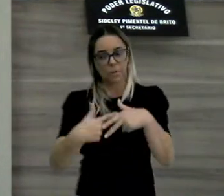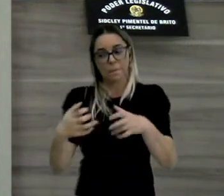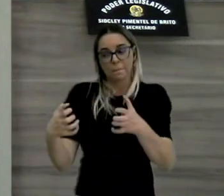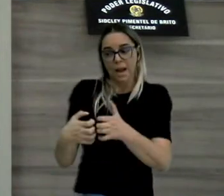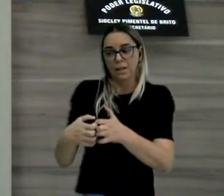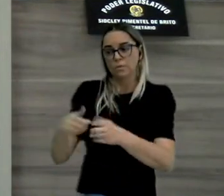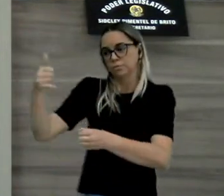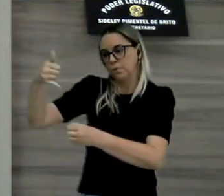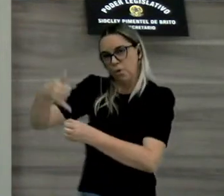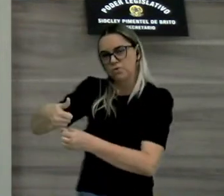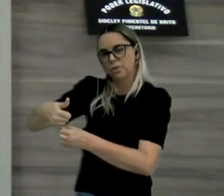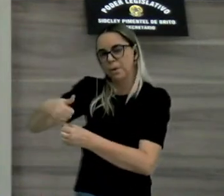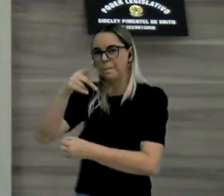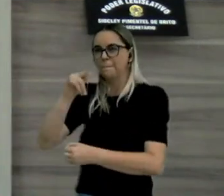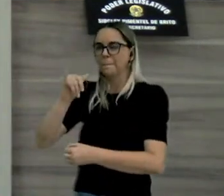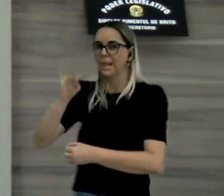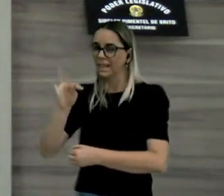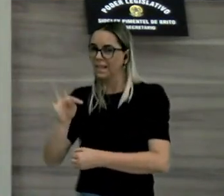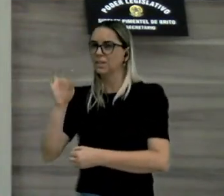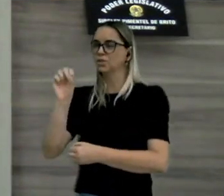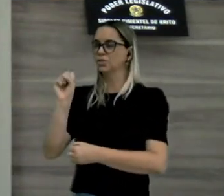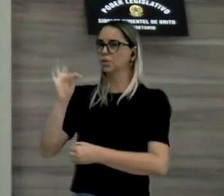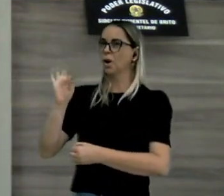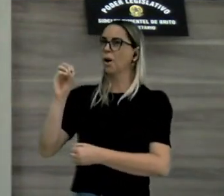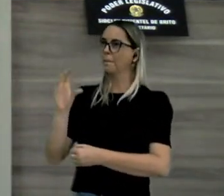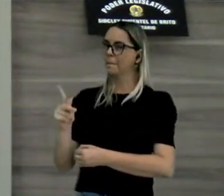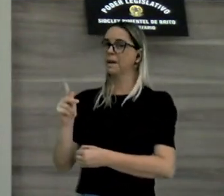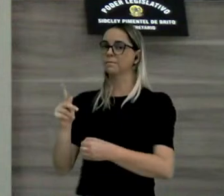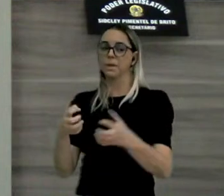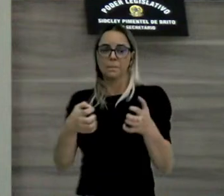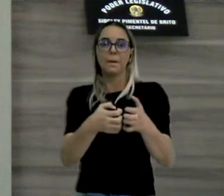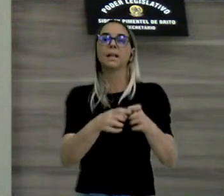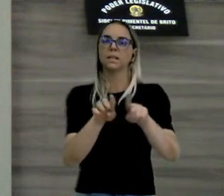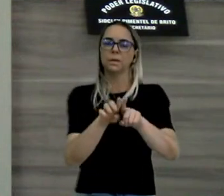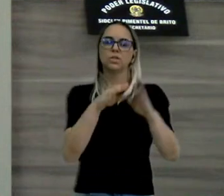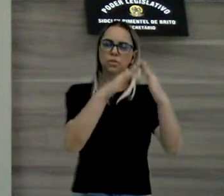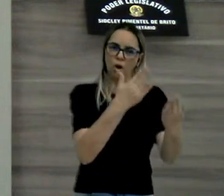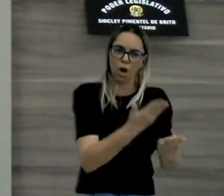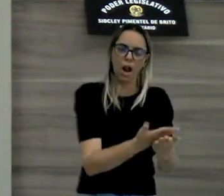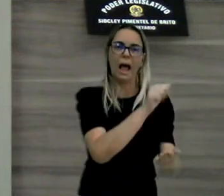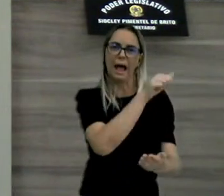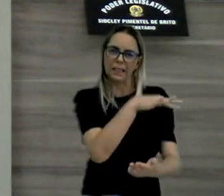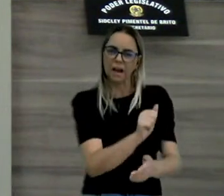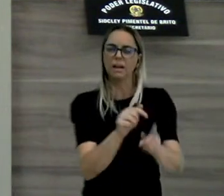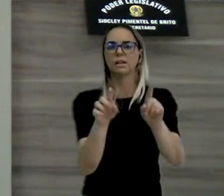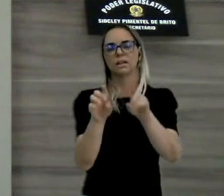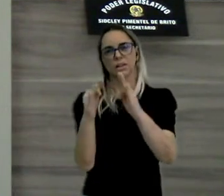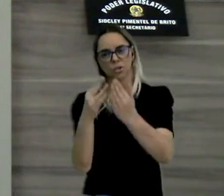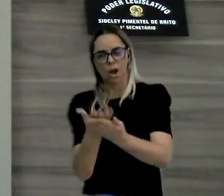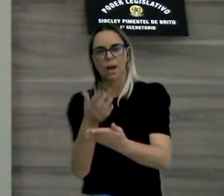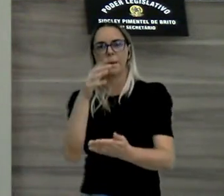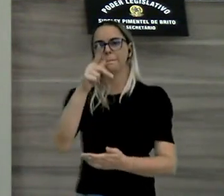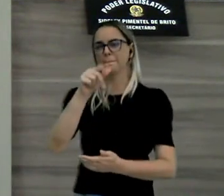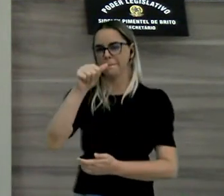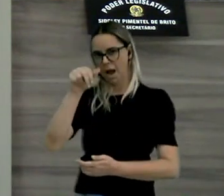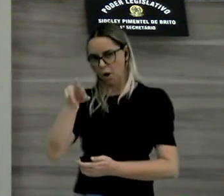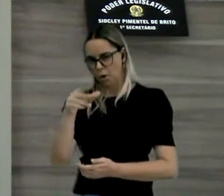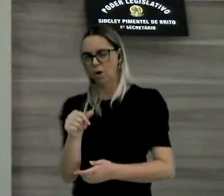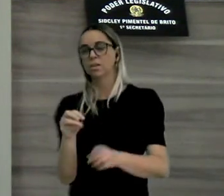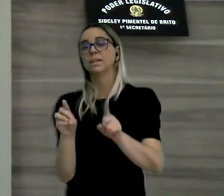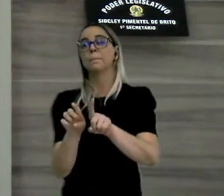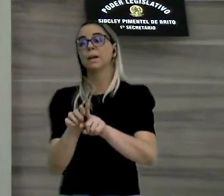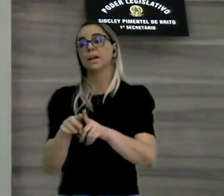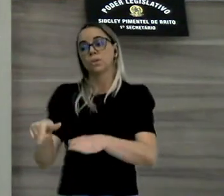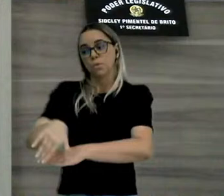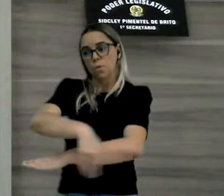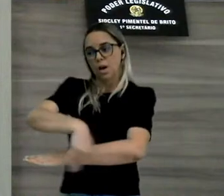pitstop nas escolas municipais Ana Alves e Paulo Cordeiro e no TRE conhecido por TRE da Rua Nova bem como promova a